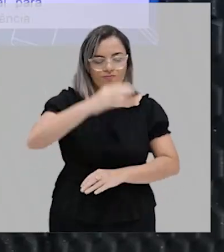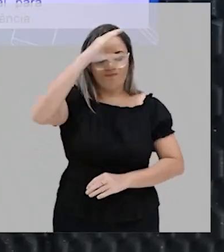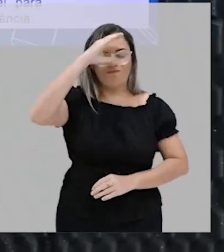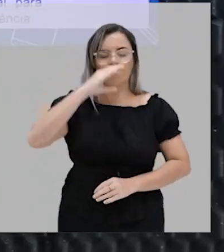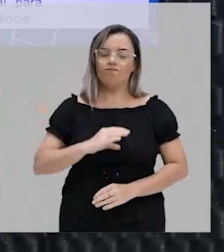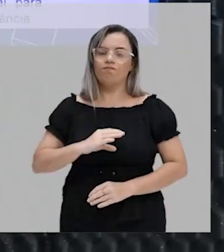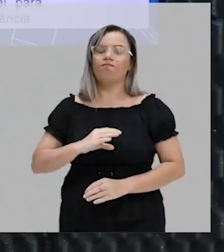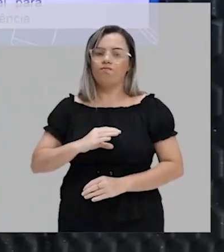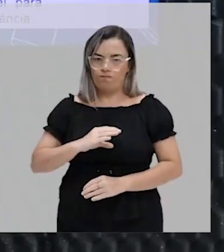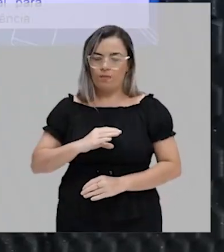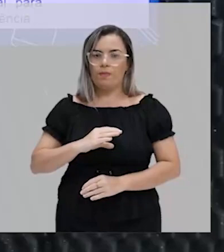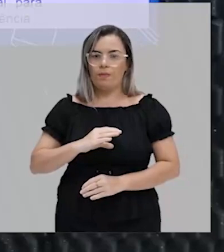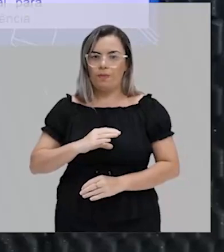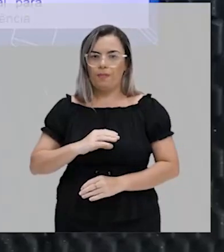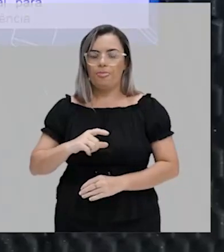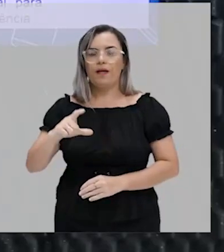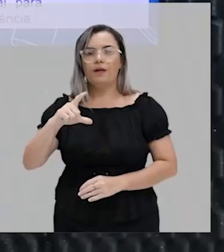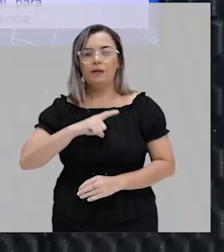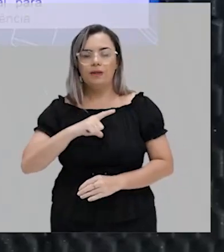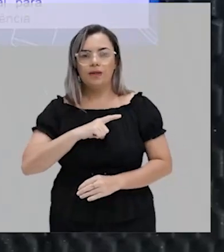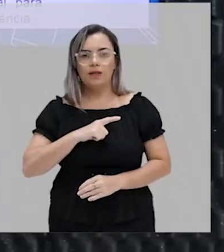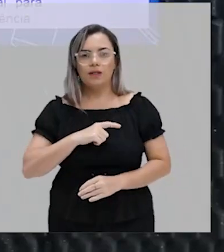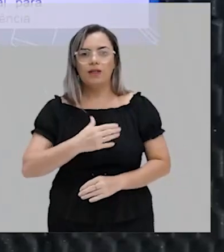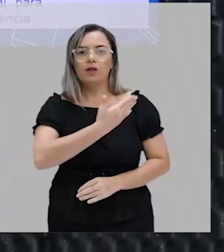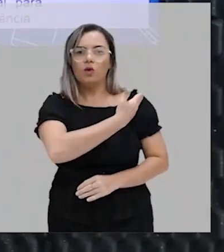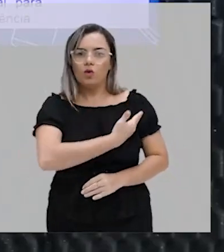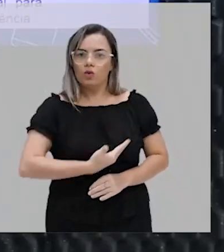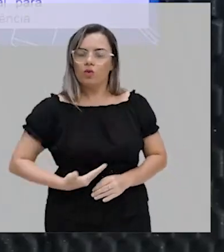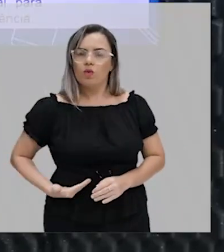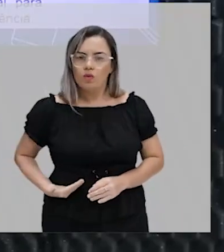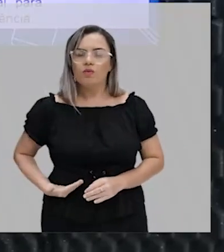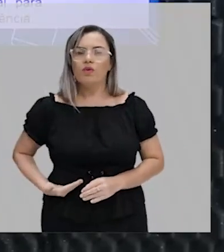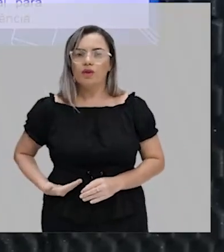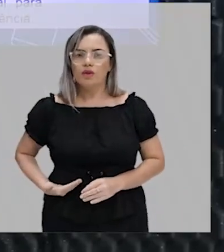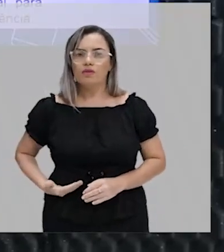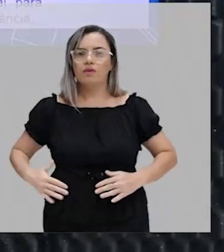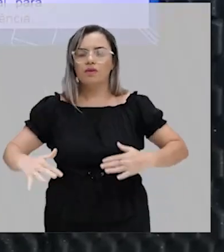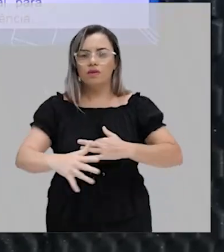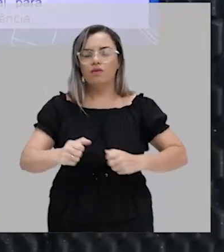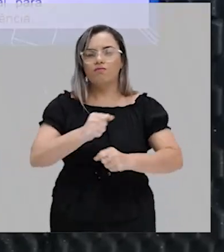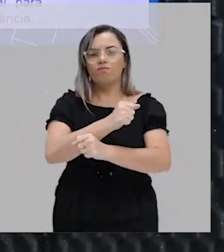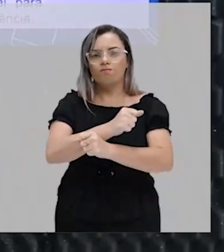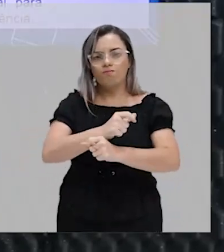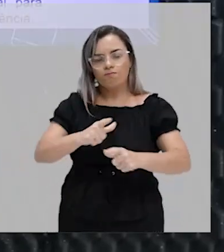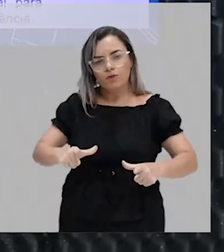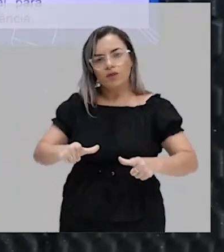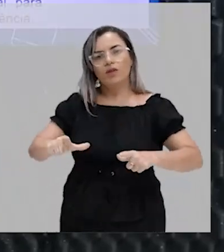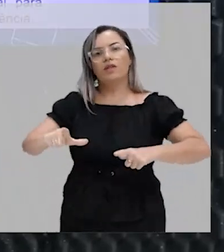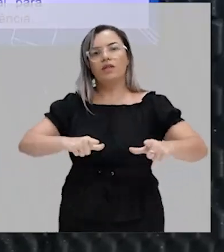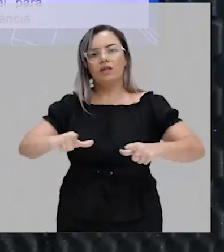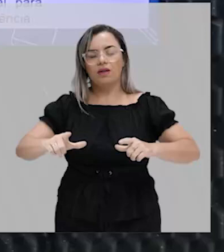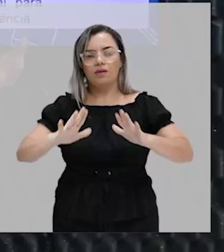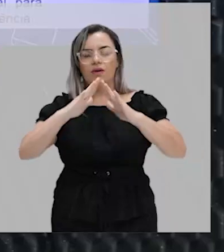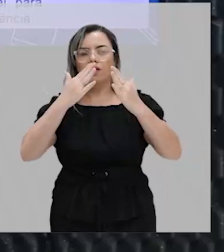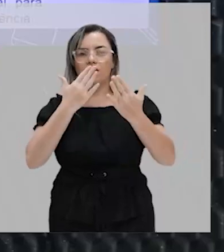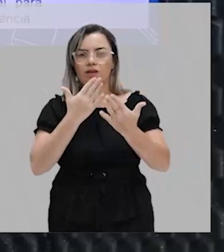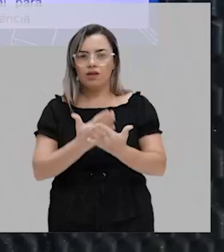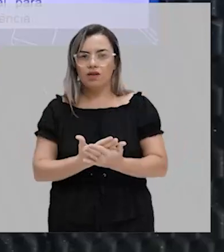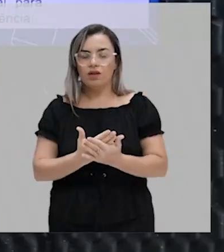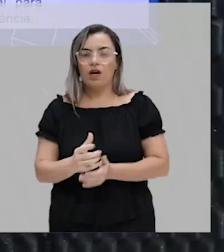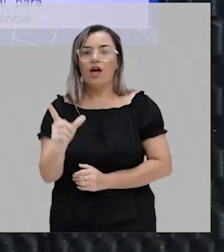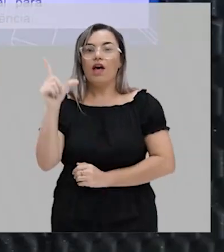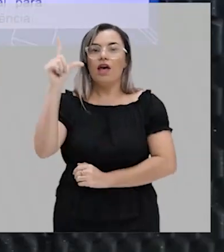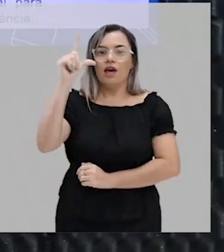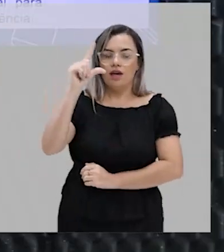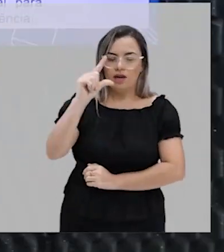tá? Então, quando tu tem o poder público efetivo fazendo este serviço, você tem uma diminuição proporcional